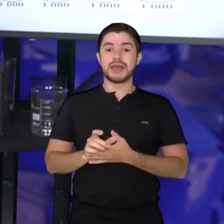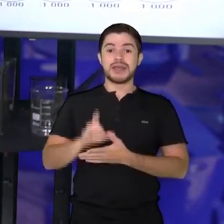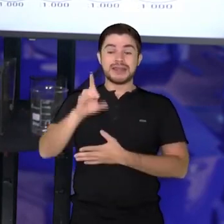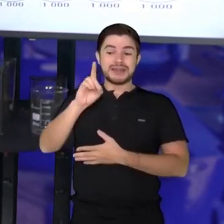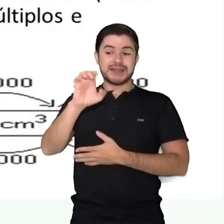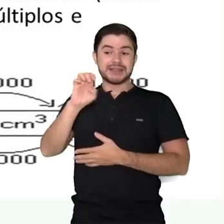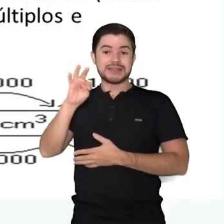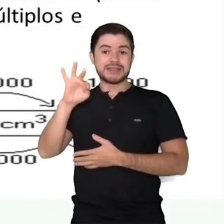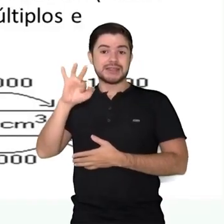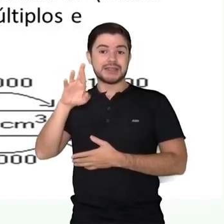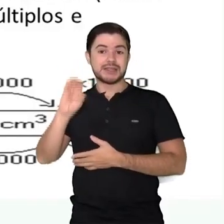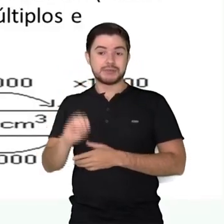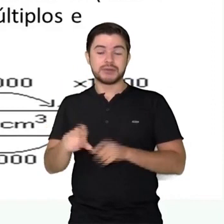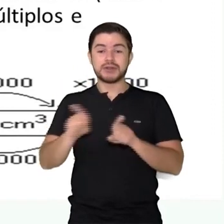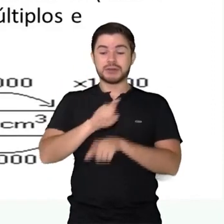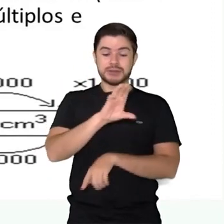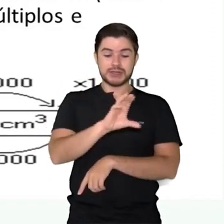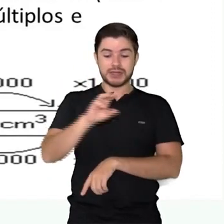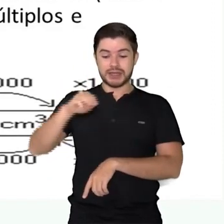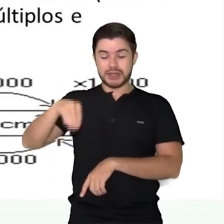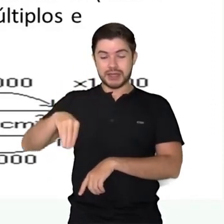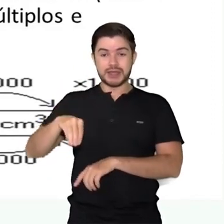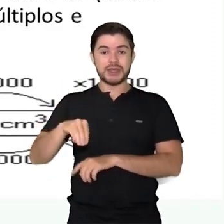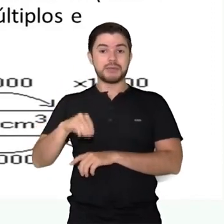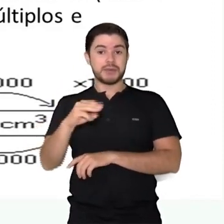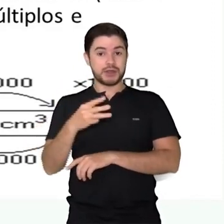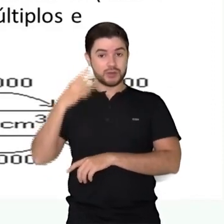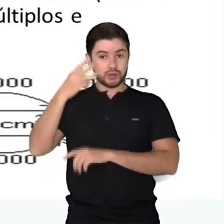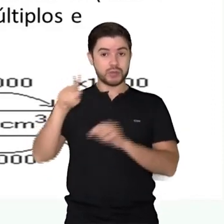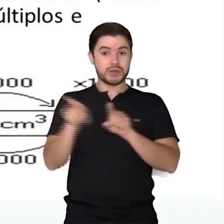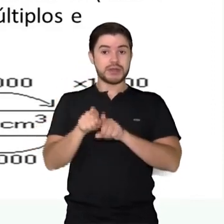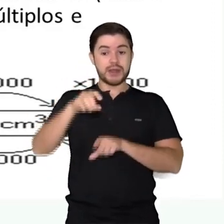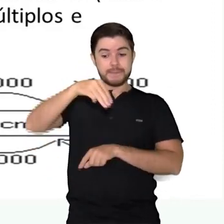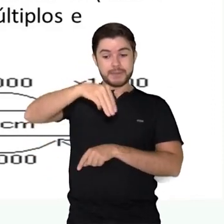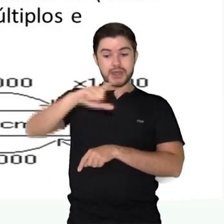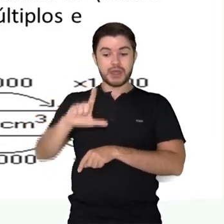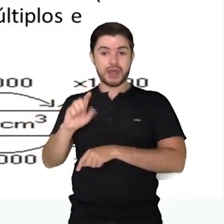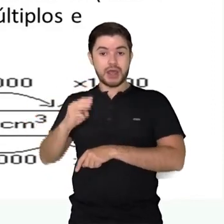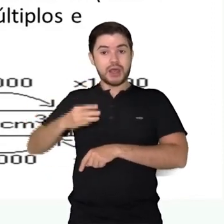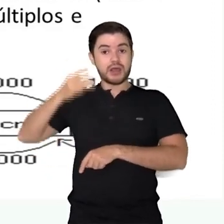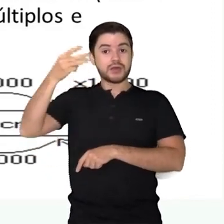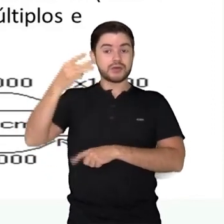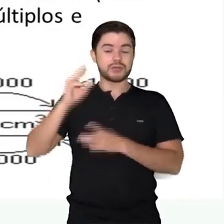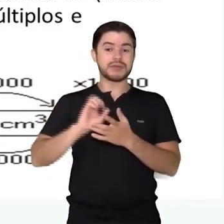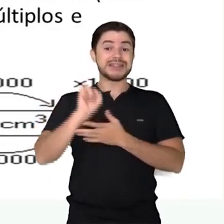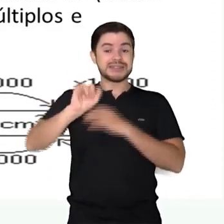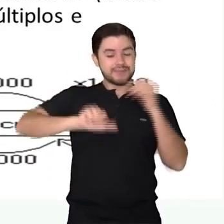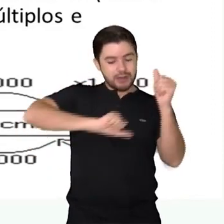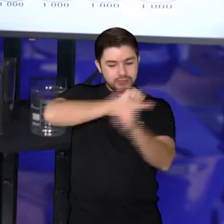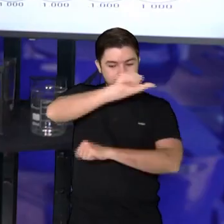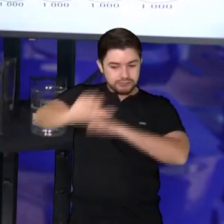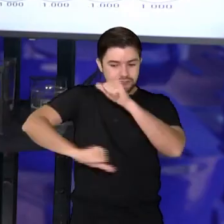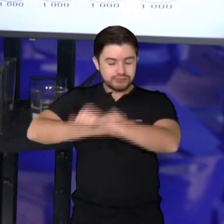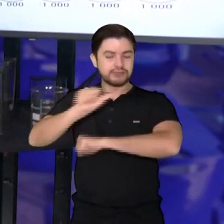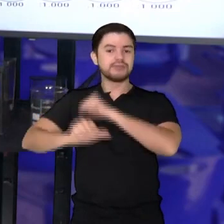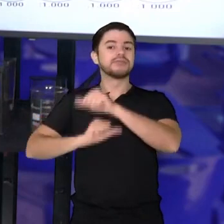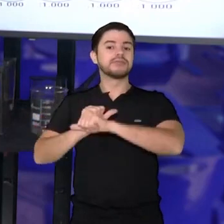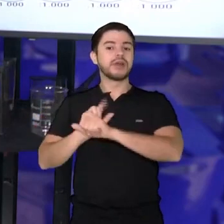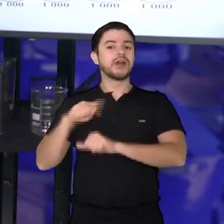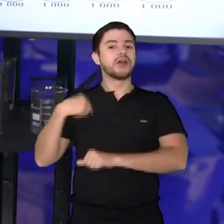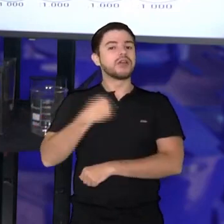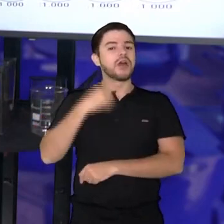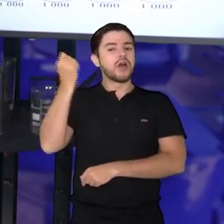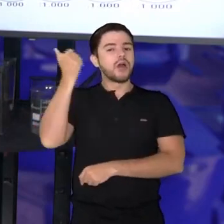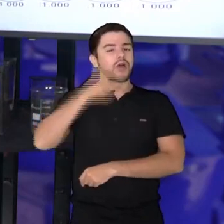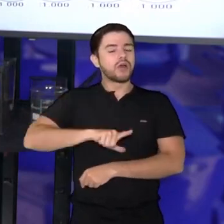cúbico, centímetro cúbico e milímetro cúbico, tá? E quando a gente faz essa transformação de medida, a gente